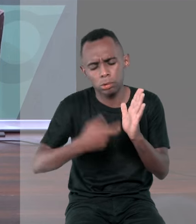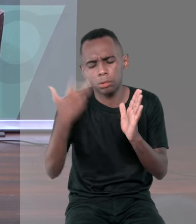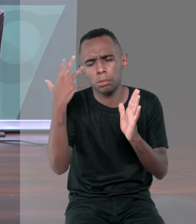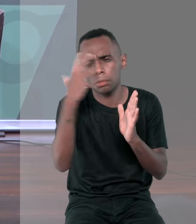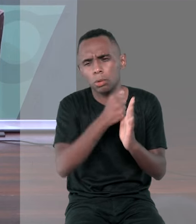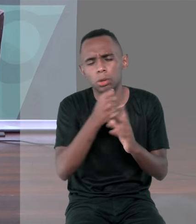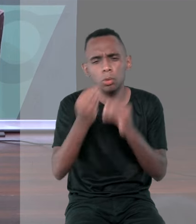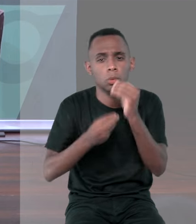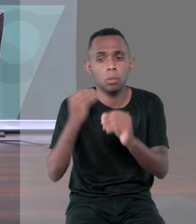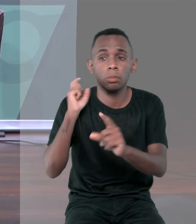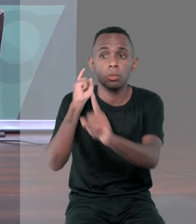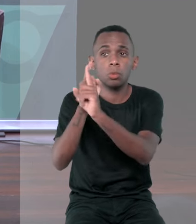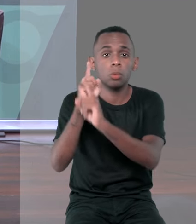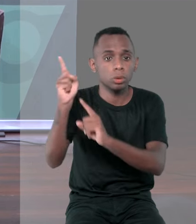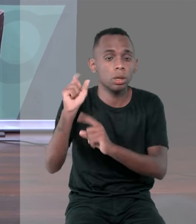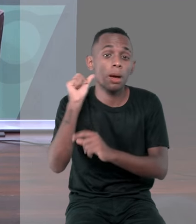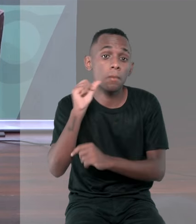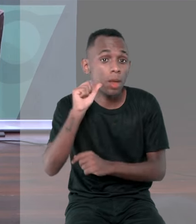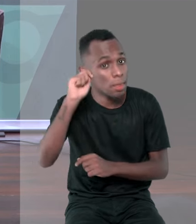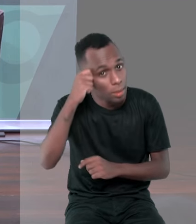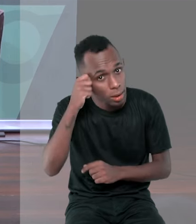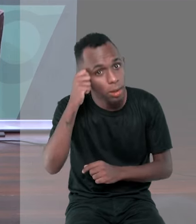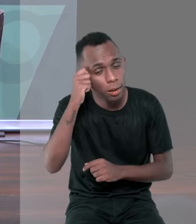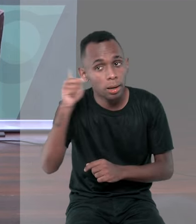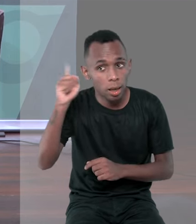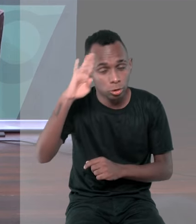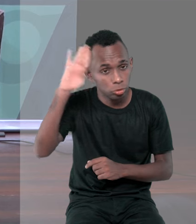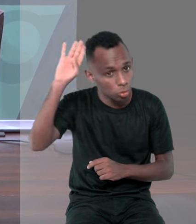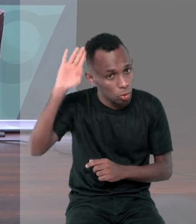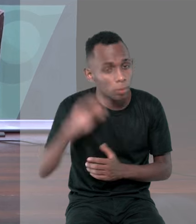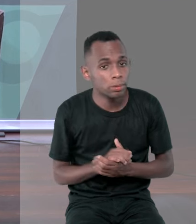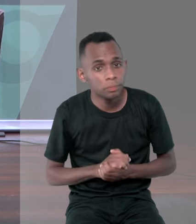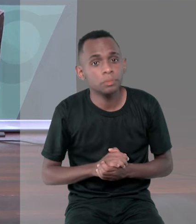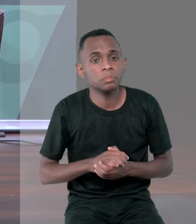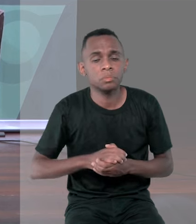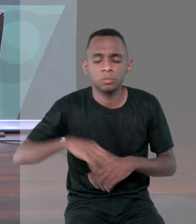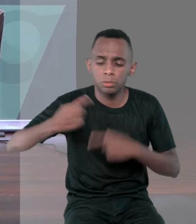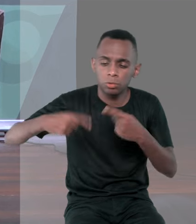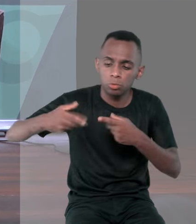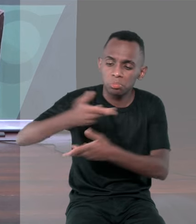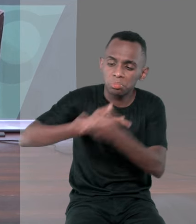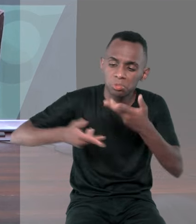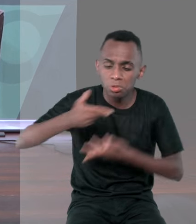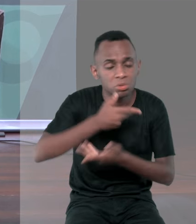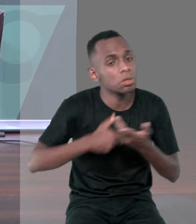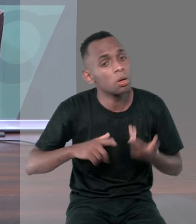do encontro dela com as mulheres negras de Havana e toda a discussão, né, que se